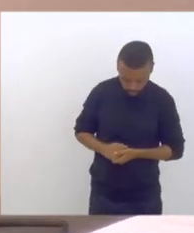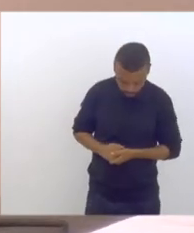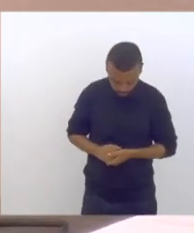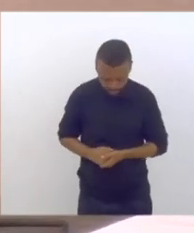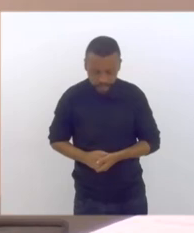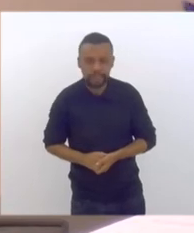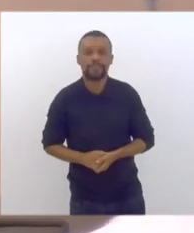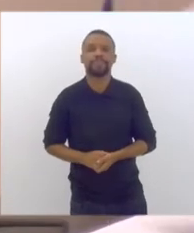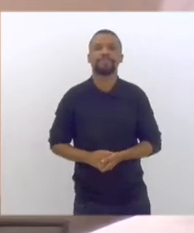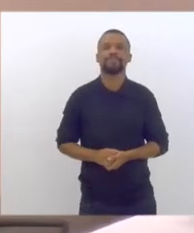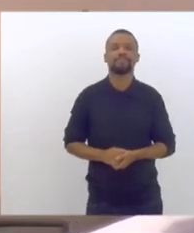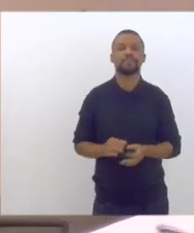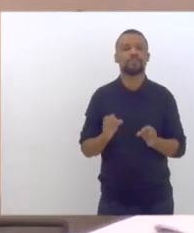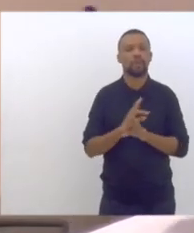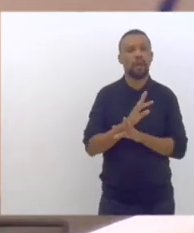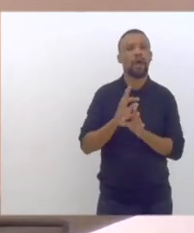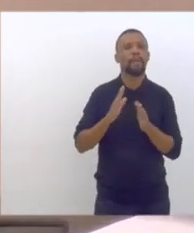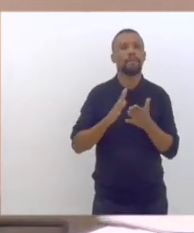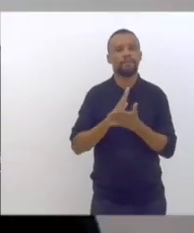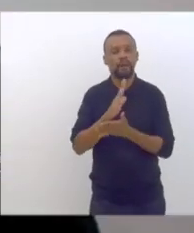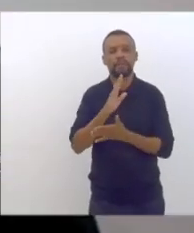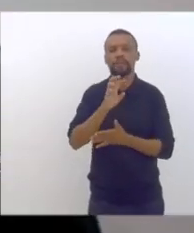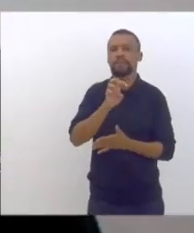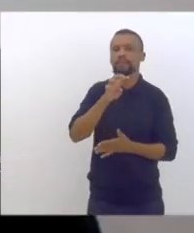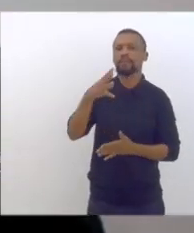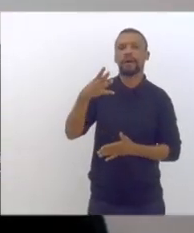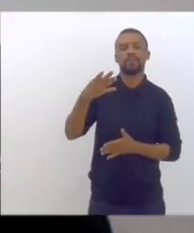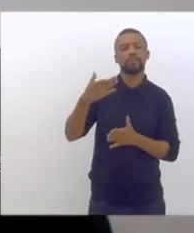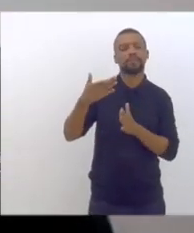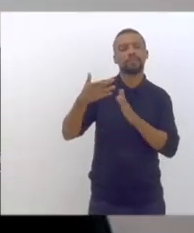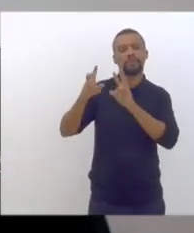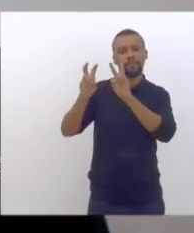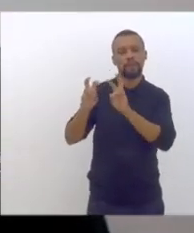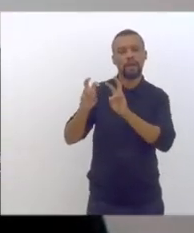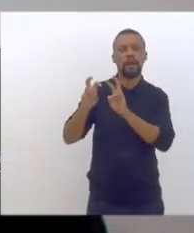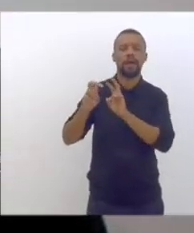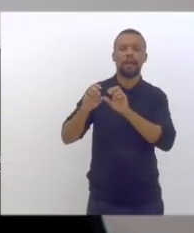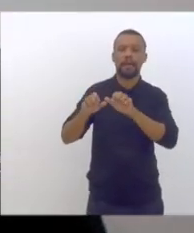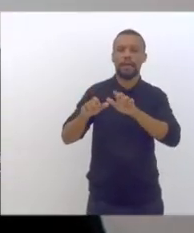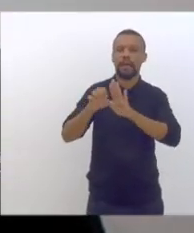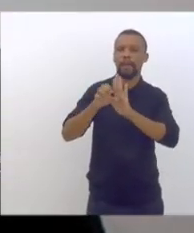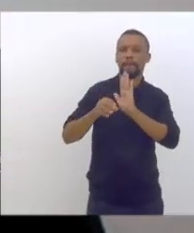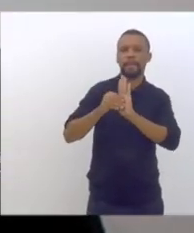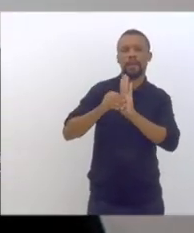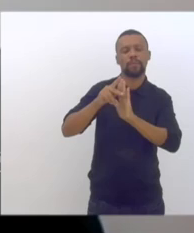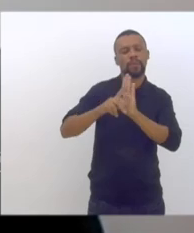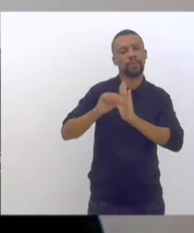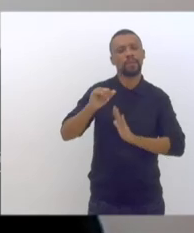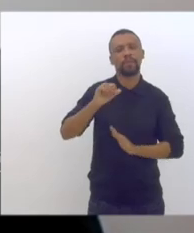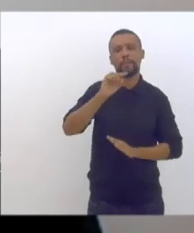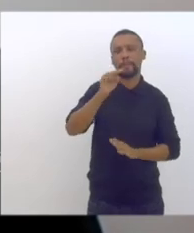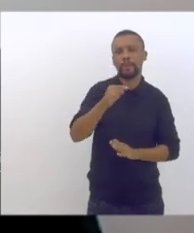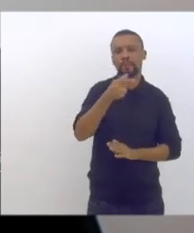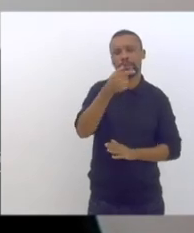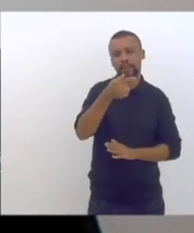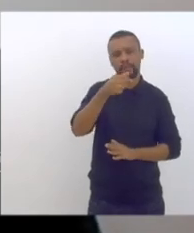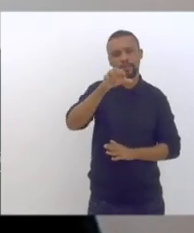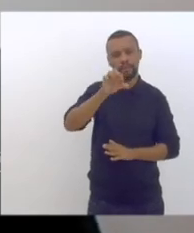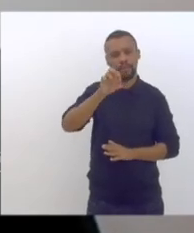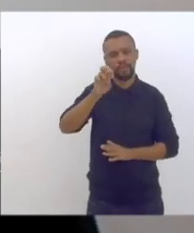quem fez aprovado então 54 da falta emenda de plenário o projeto de lei nº